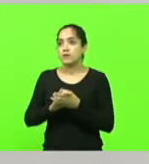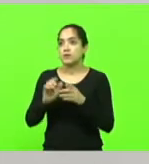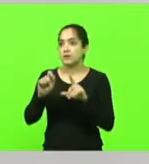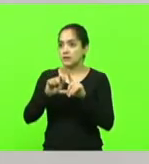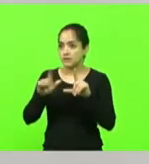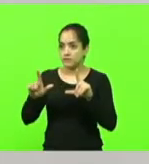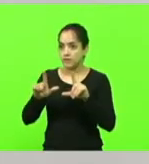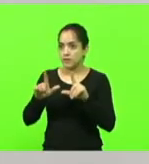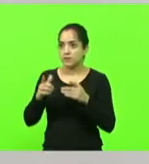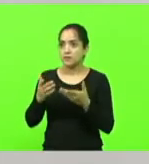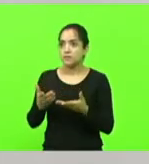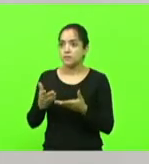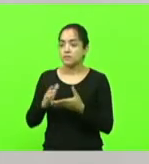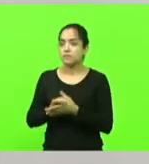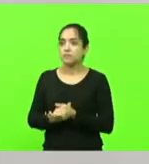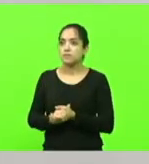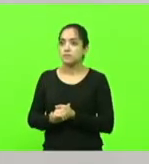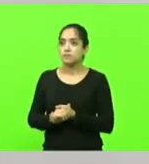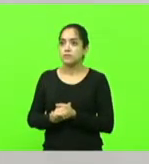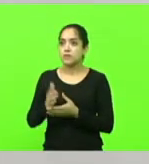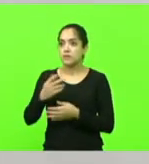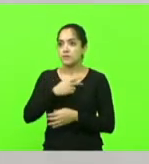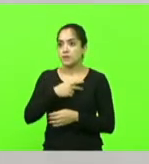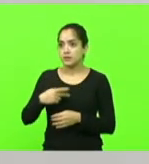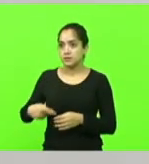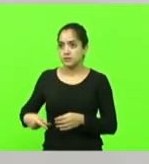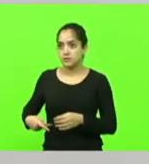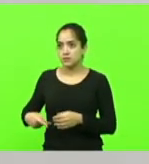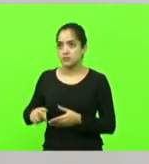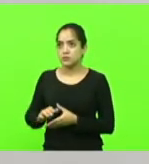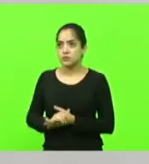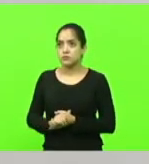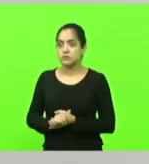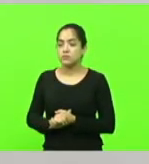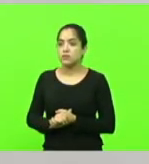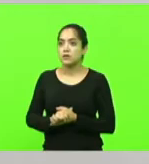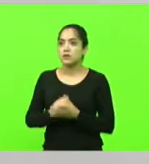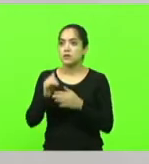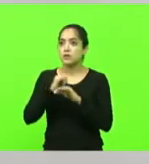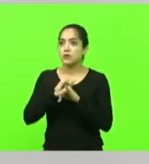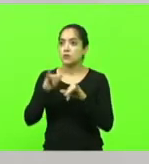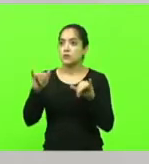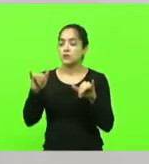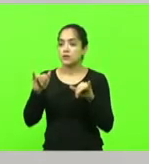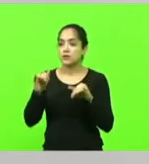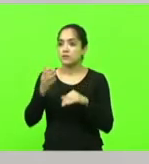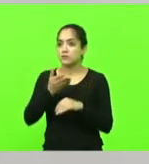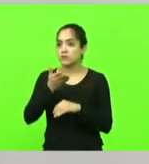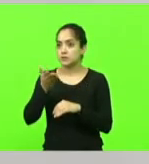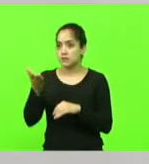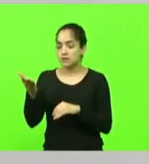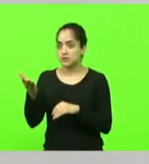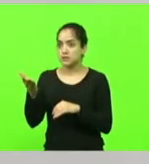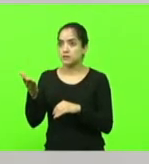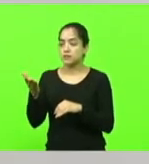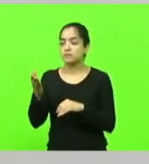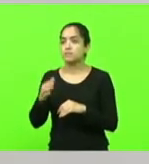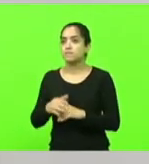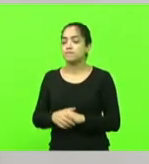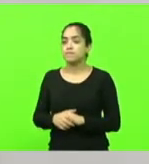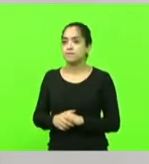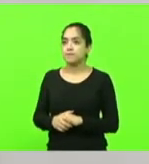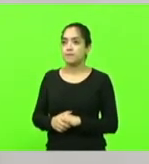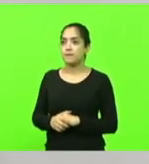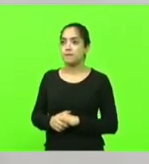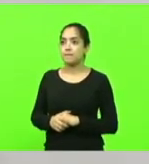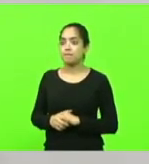boa tarde. Senhor presidente, queria comunicar aos senhores, todos os senhores,